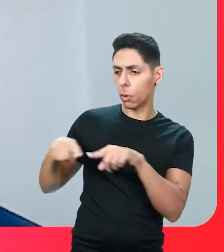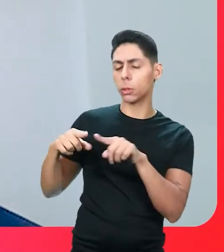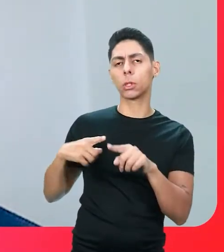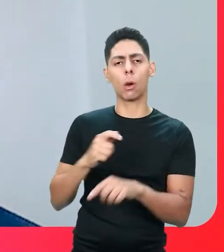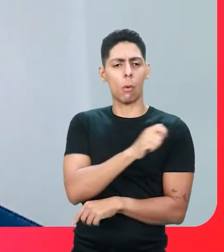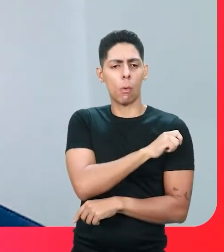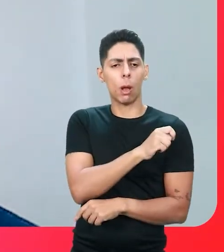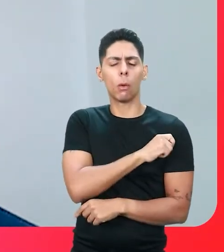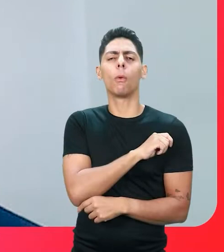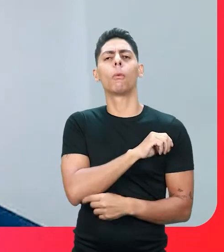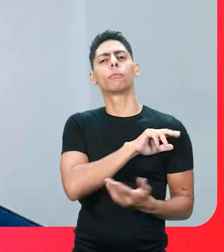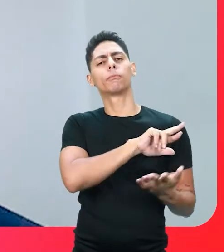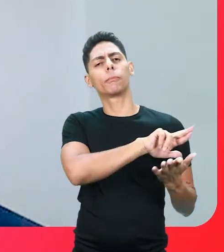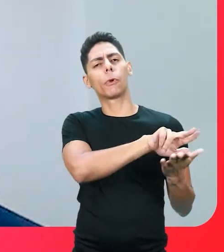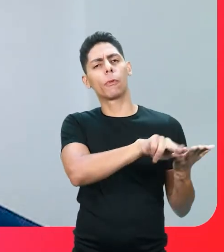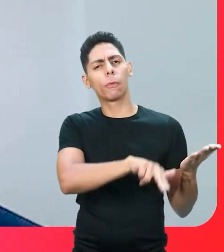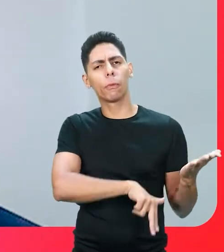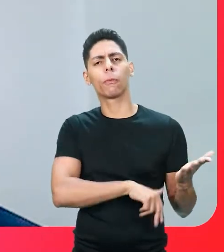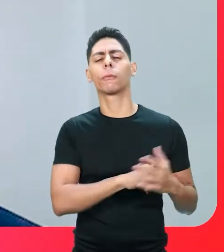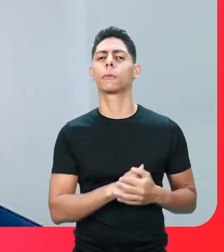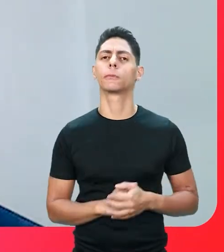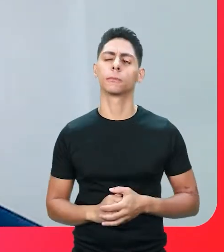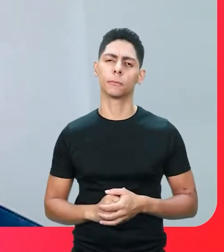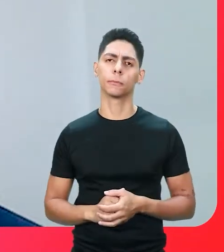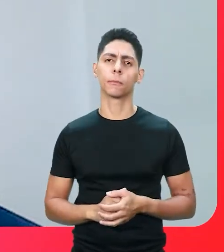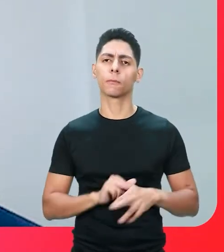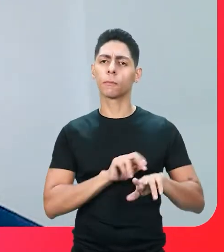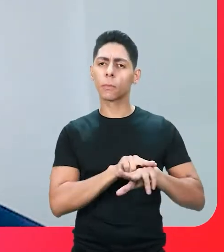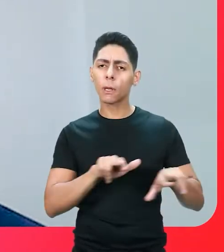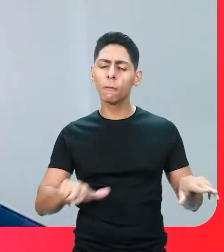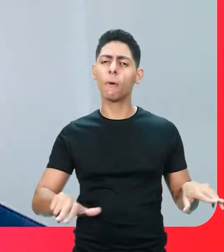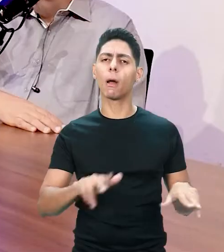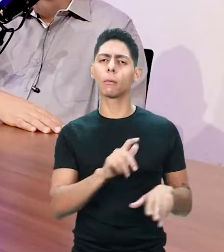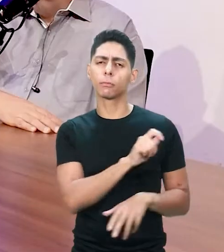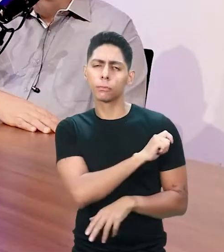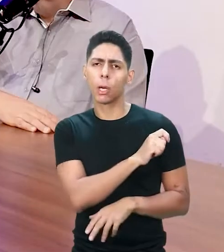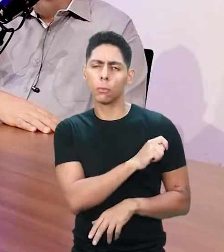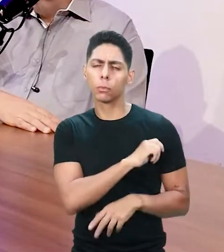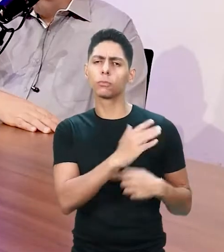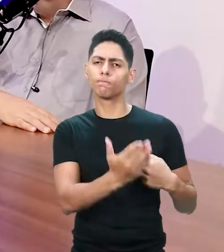chamado César, outra chamada Gracelina, Lucelena,